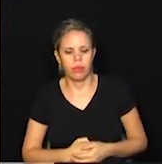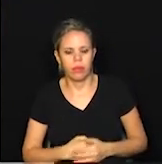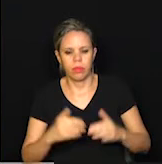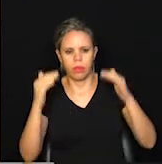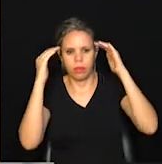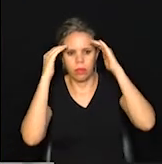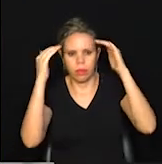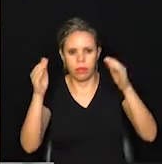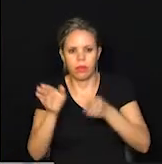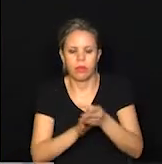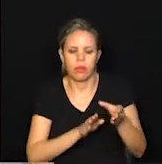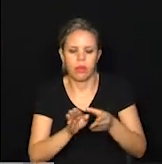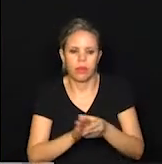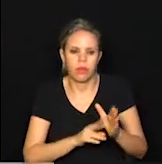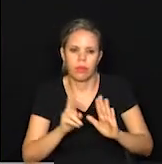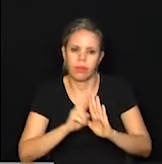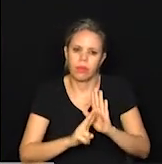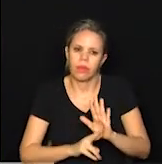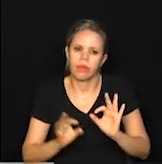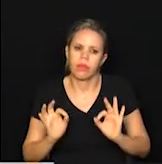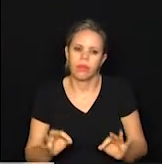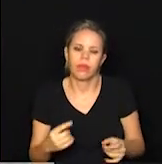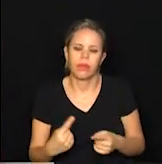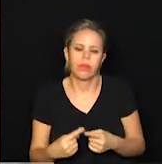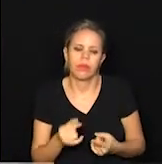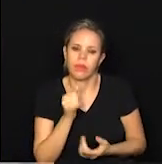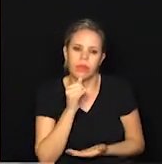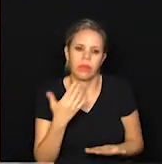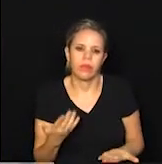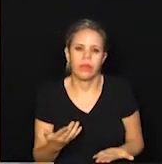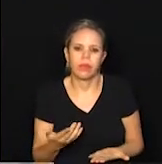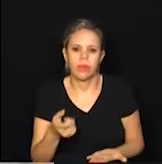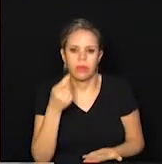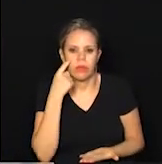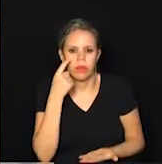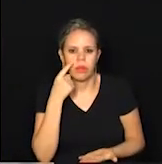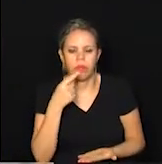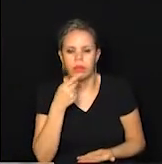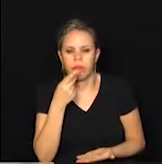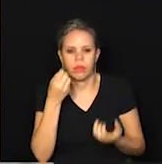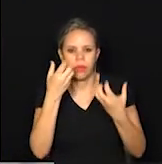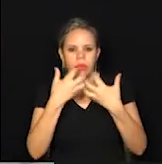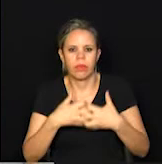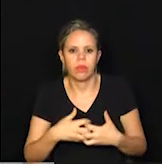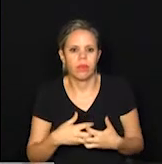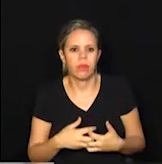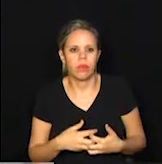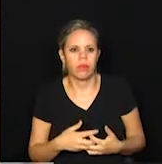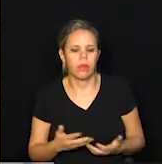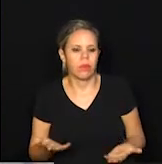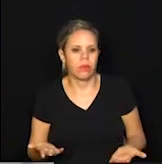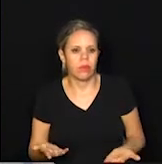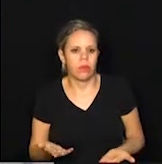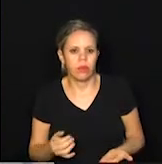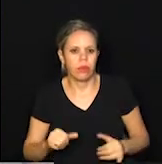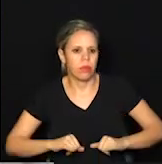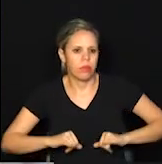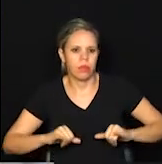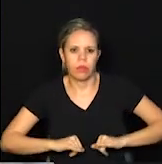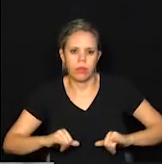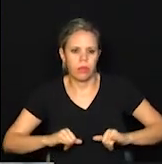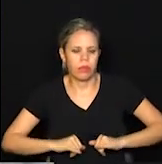obedeça às orientações, porque, que nem nós estamos ouvindo falar, não adianta sacrificar